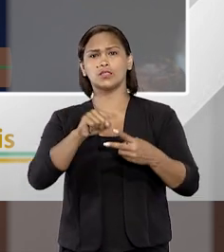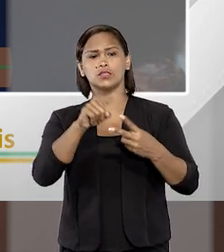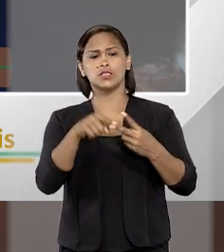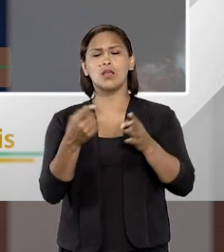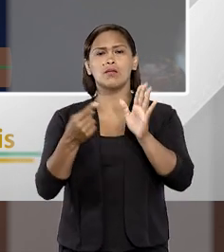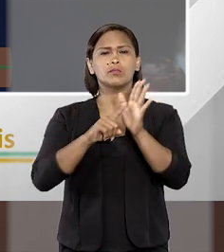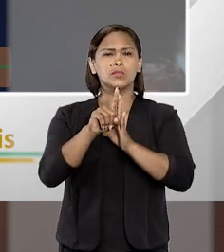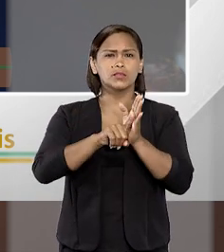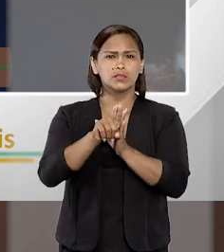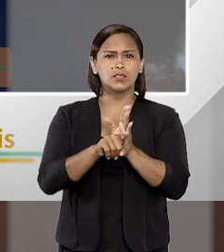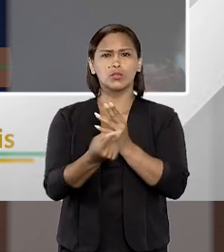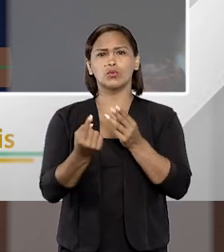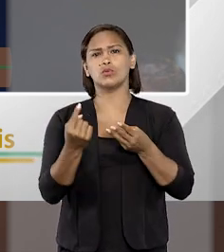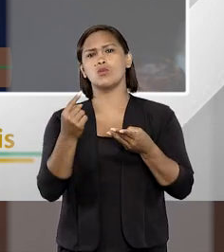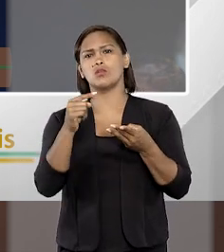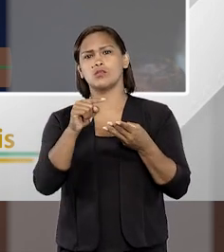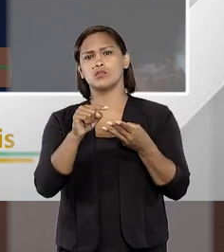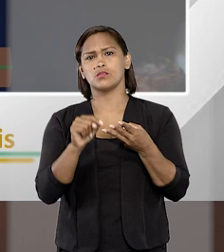pesquisadores